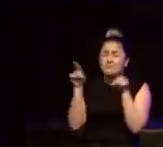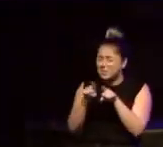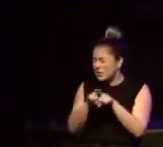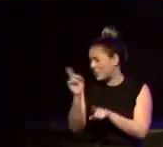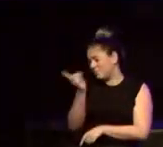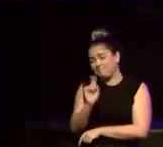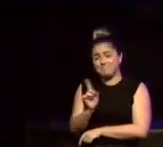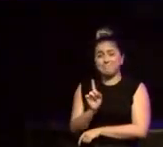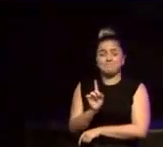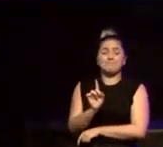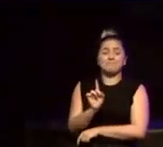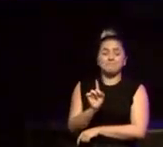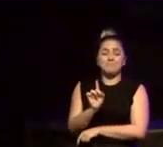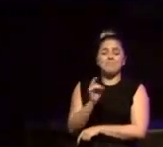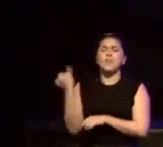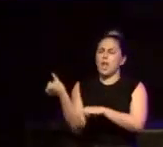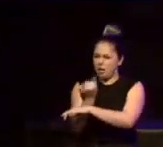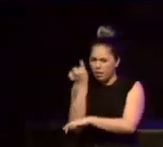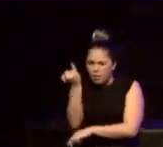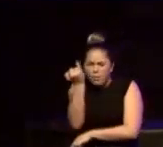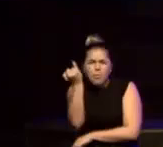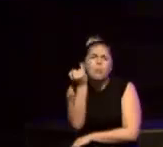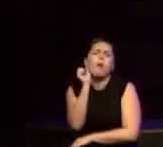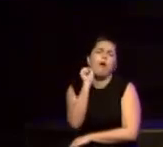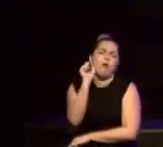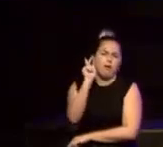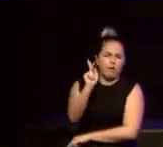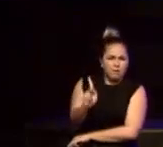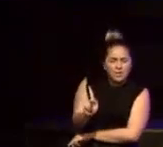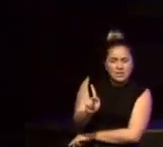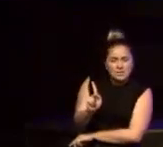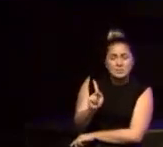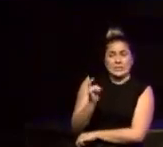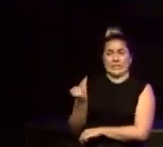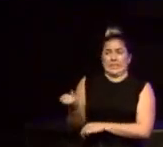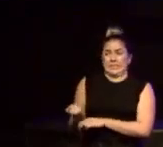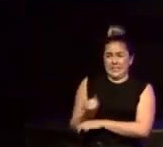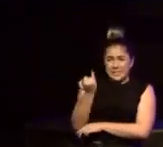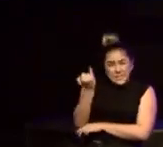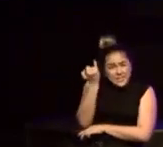ótimo. É importante? Com certeza. É essencial.